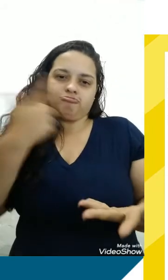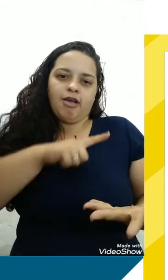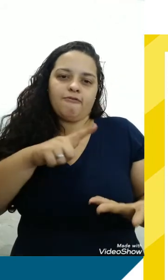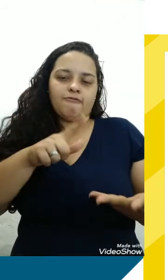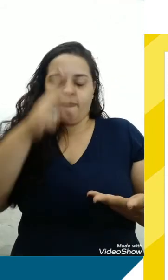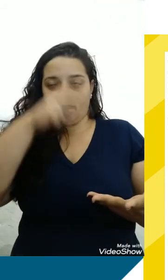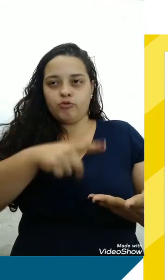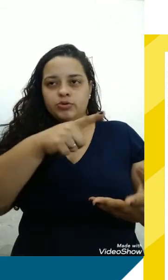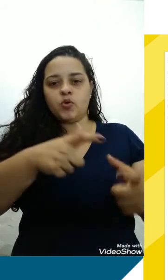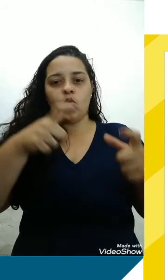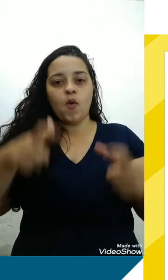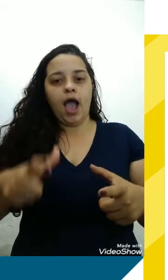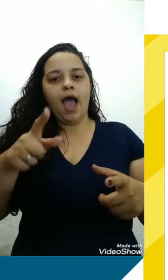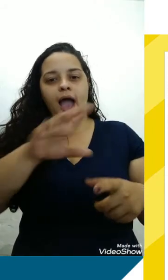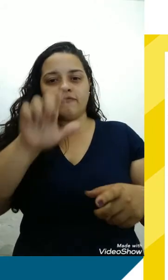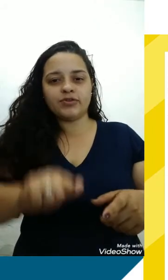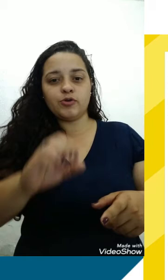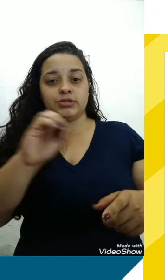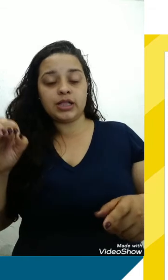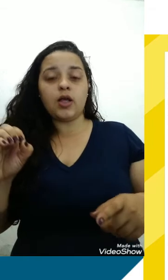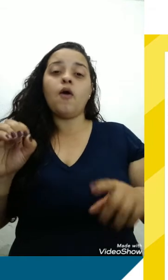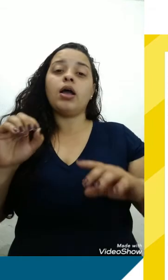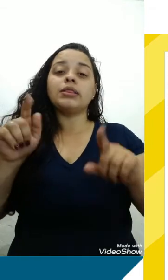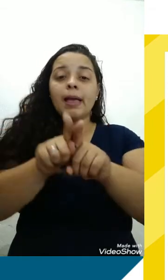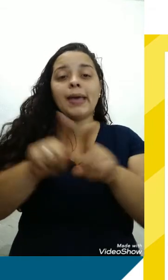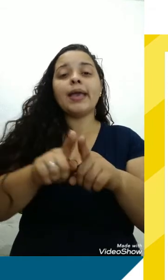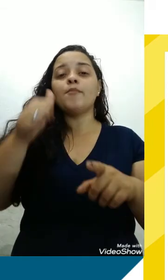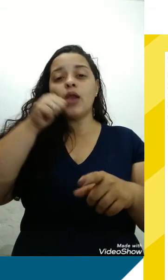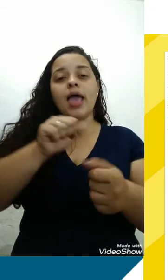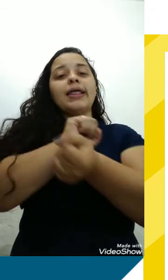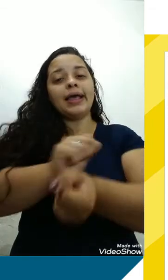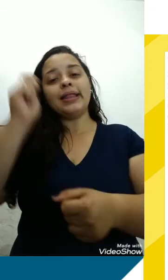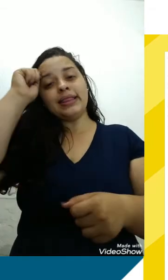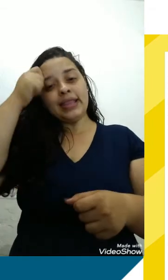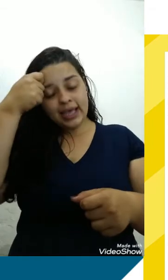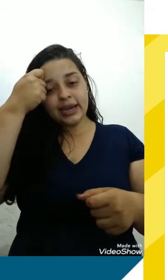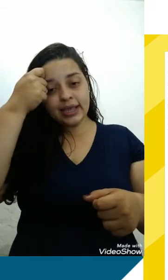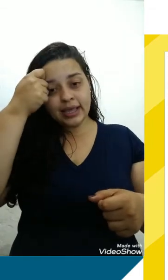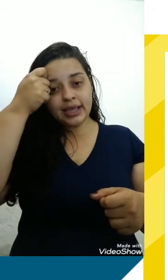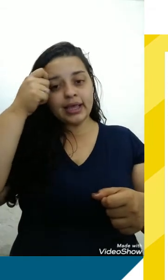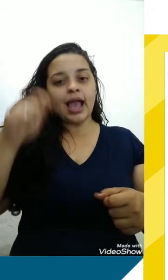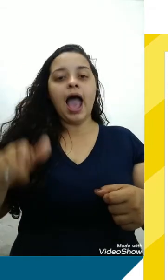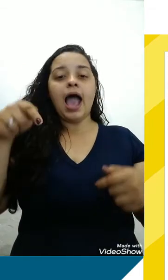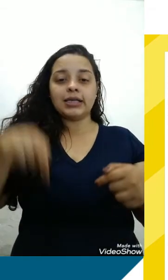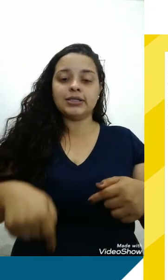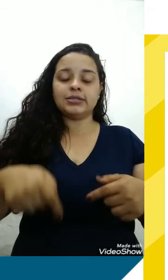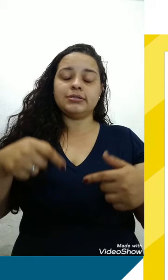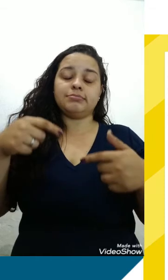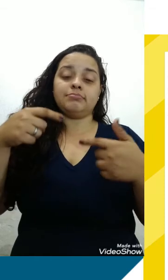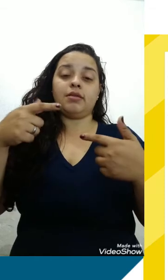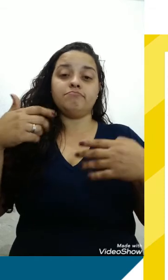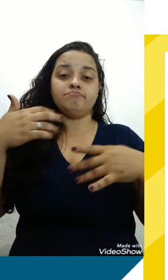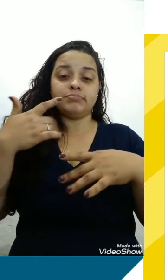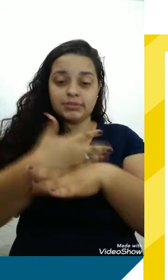em África Ocidental, com a presença de mulheres negras escravizadas trabalhando como negras de ganho, trabalhando no pequeno